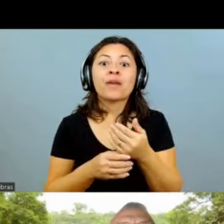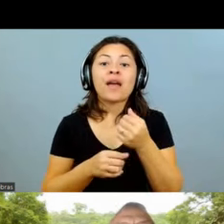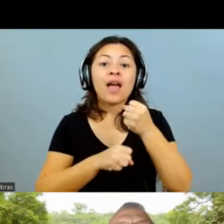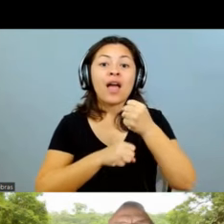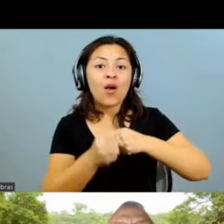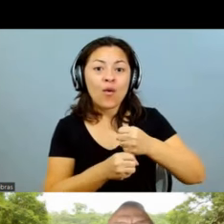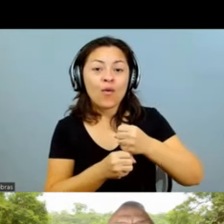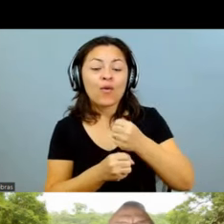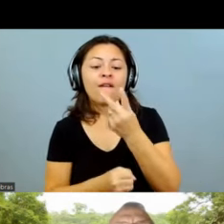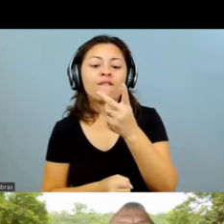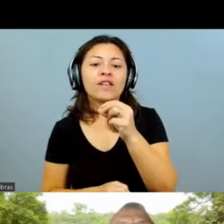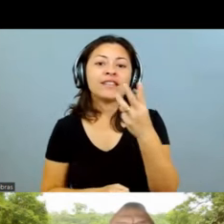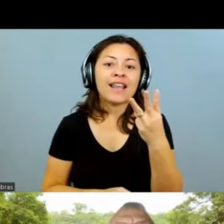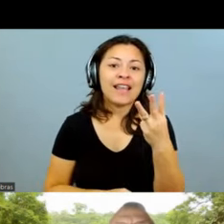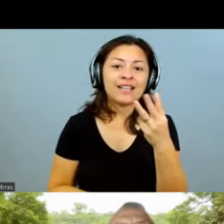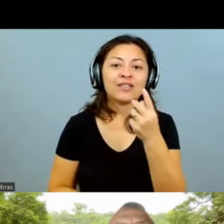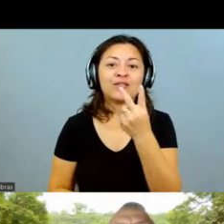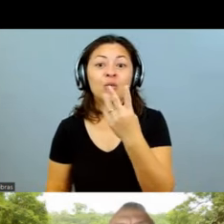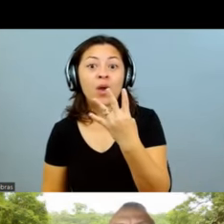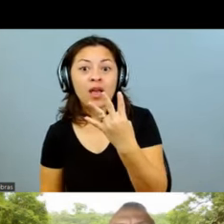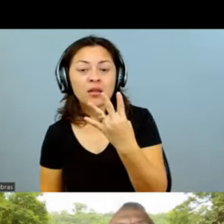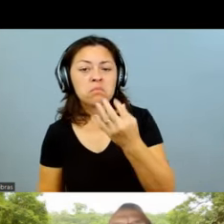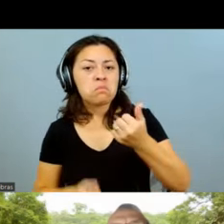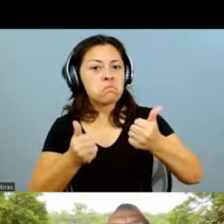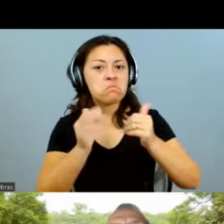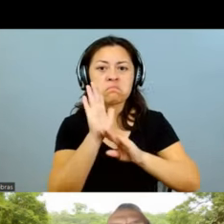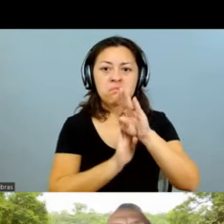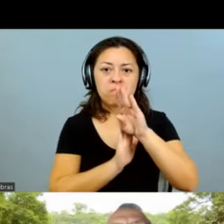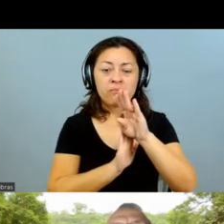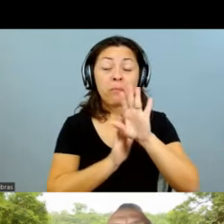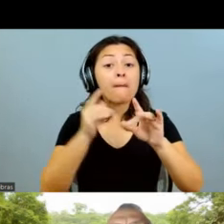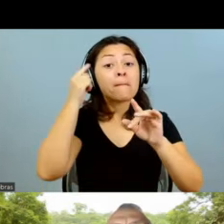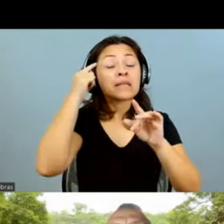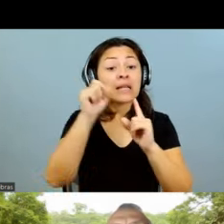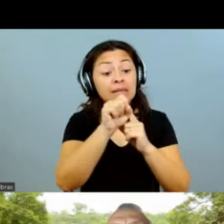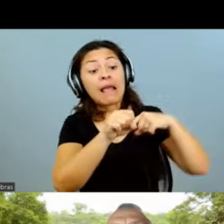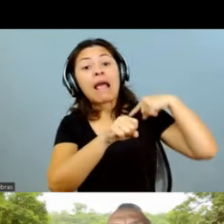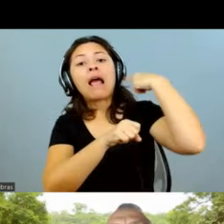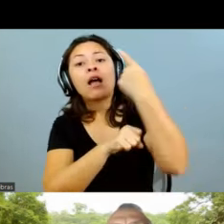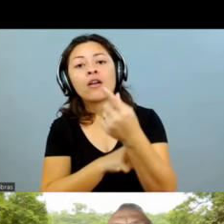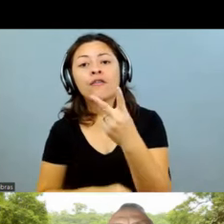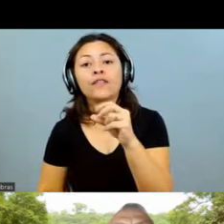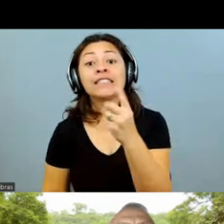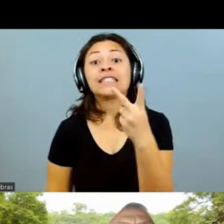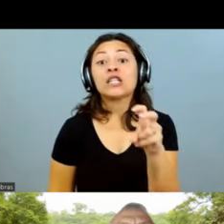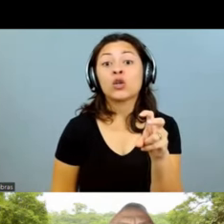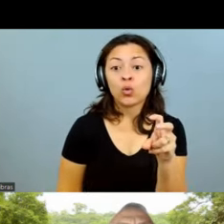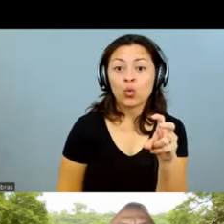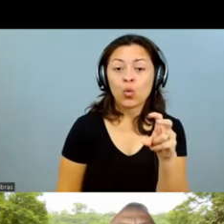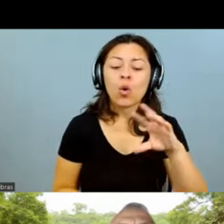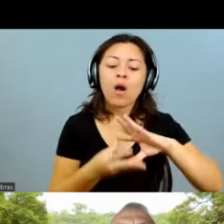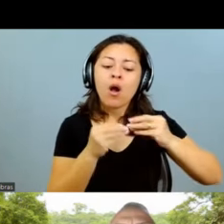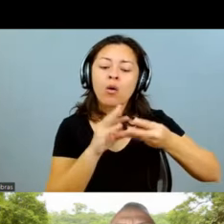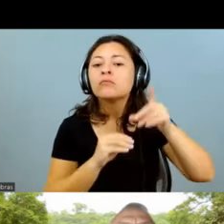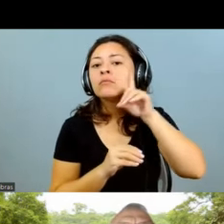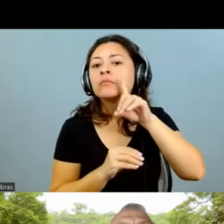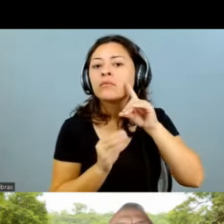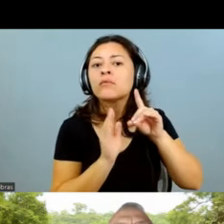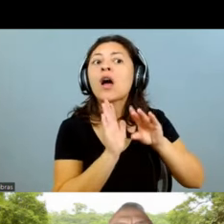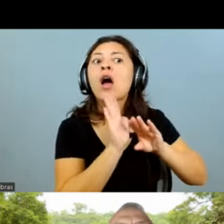2324 para safra 2425 a área de algodão dos Estados Unidos deve aumentar em